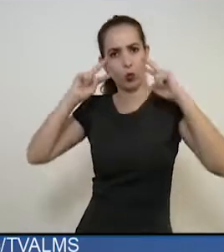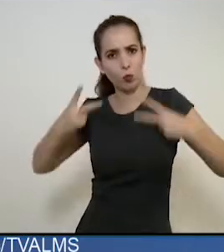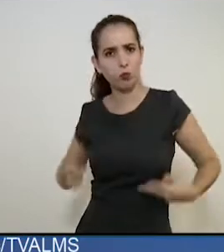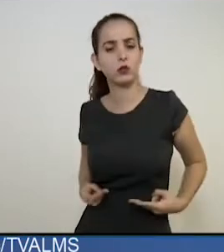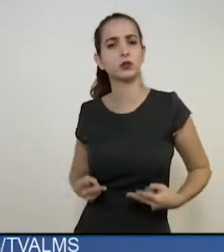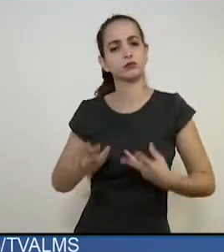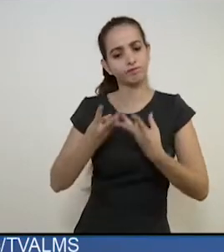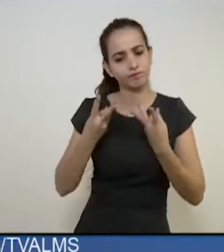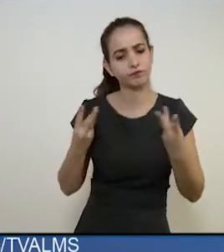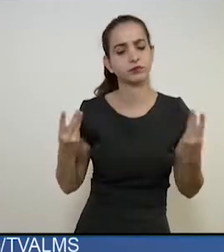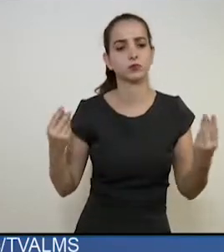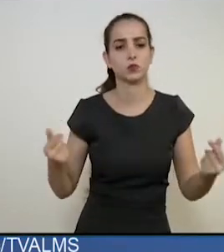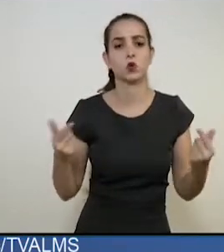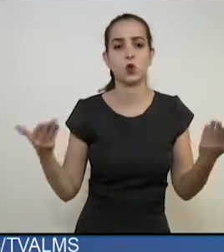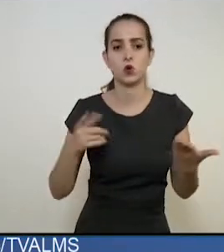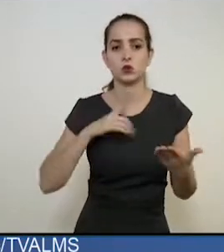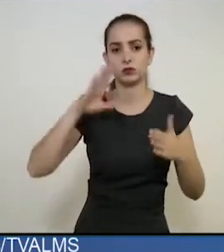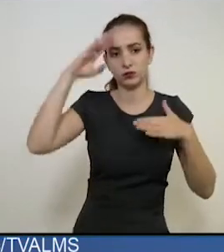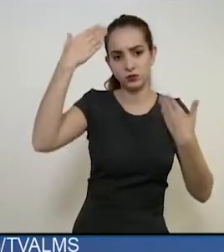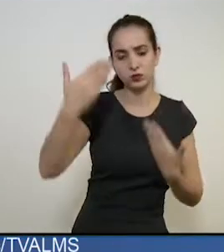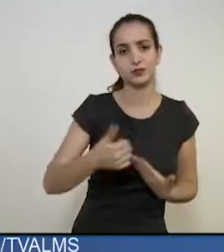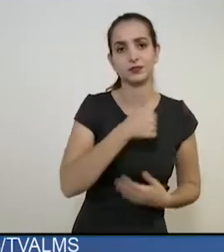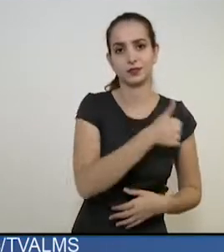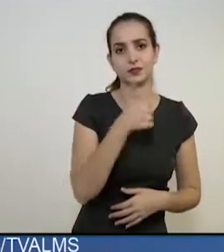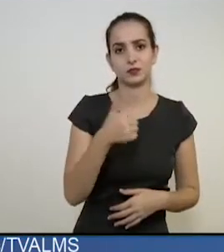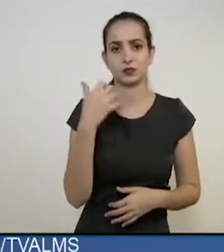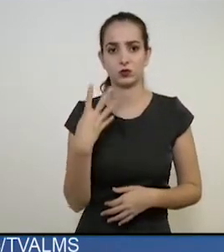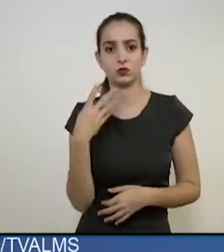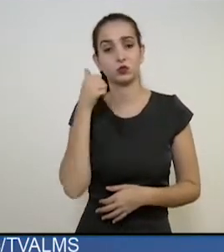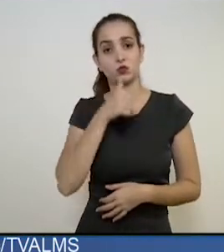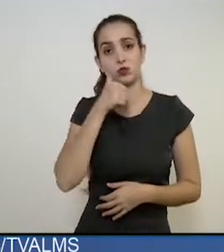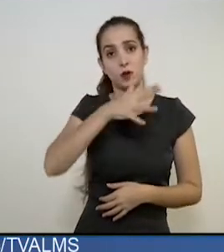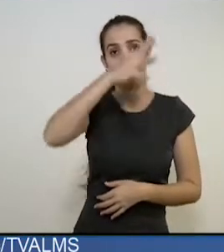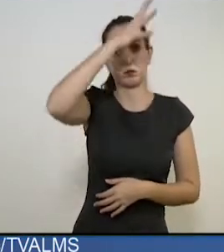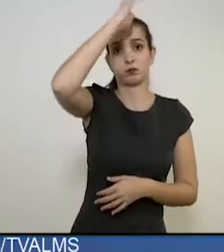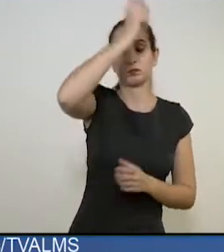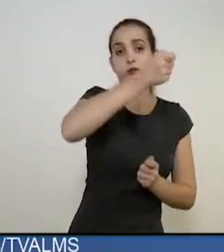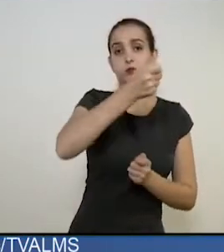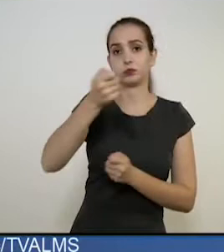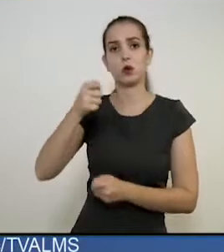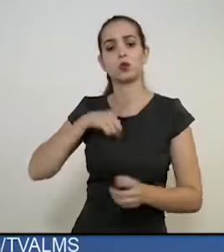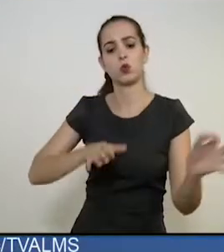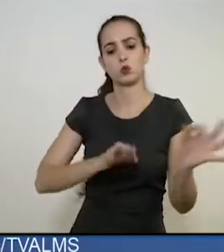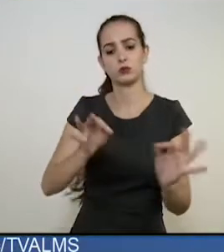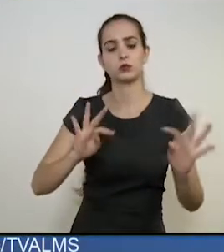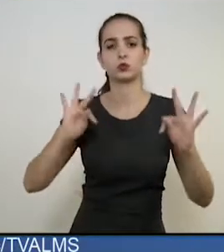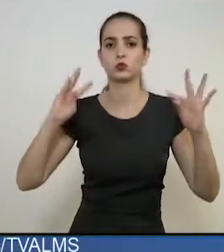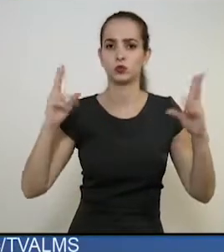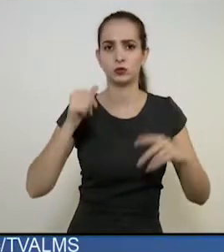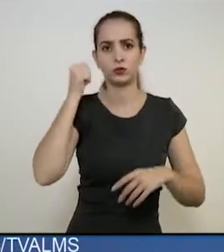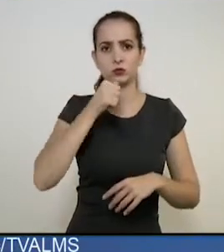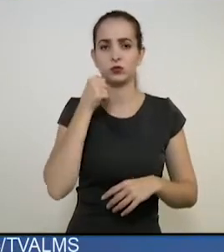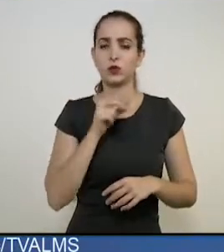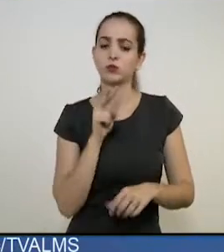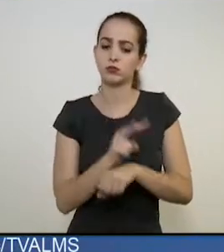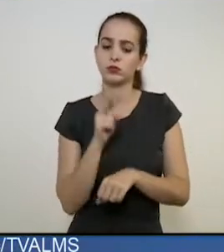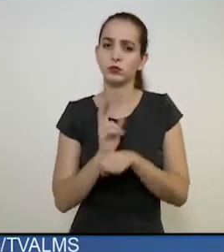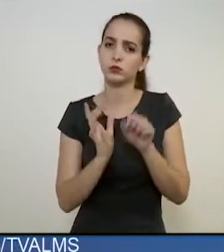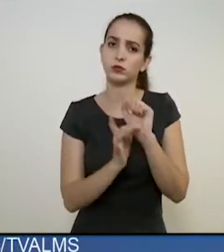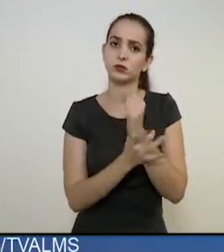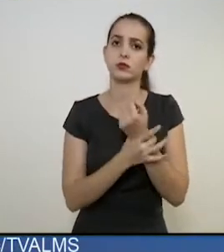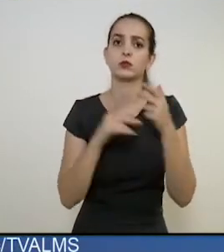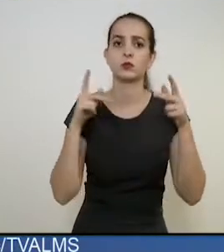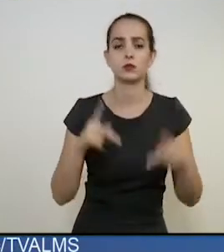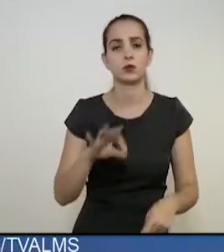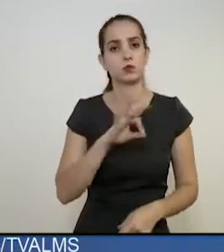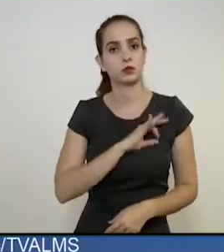bombeiros, homenageando as 114 bombeiras e, desta forma, organizando todas as mulheres que participam da segurança pública na